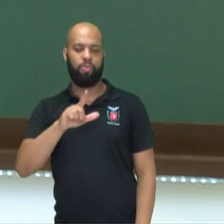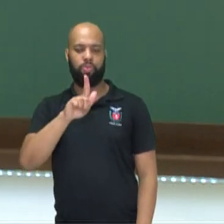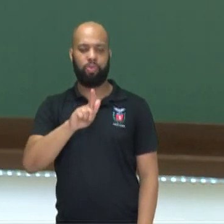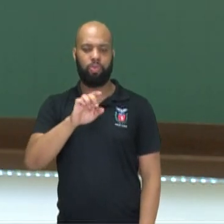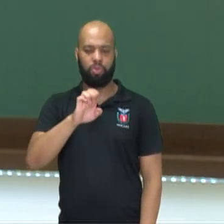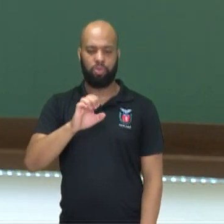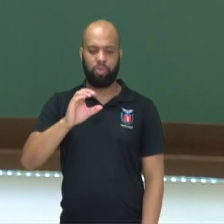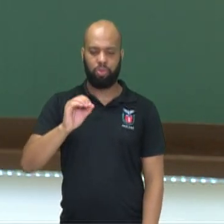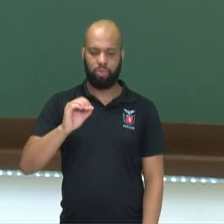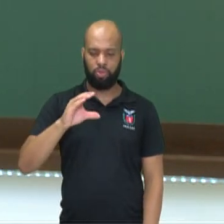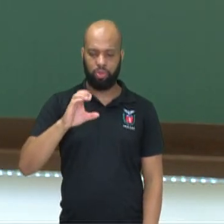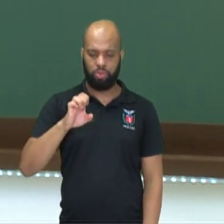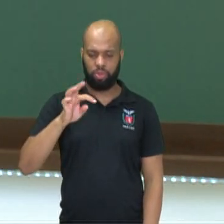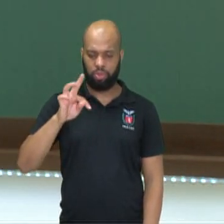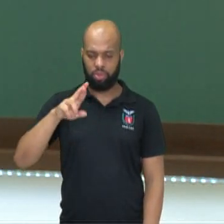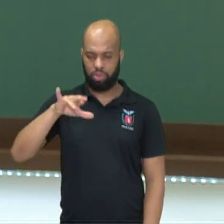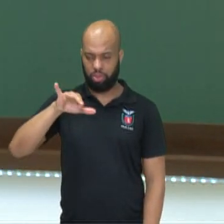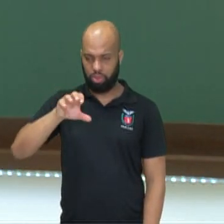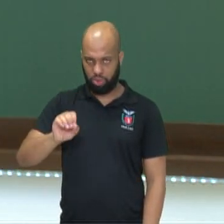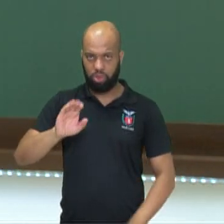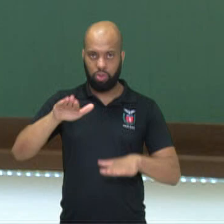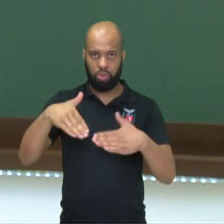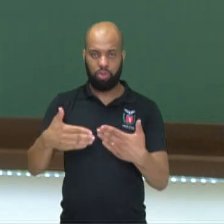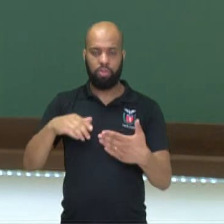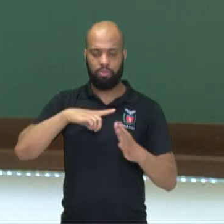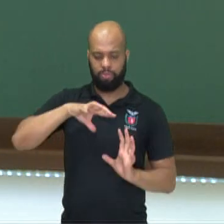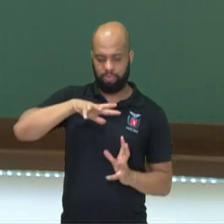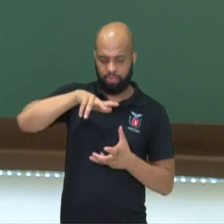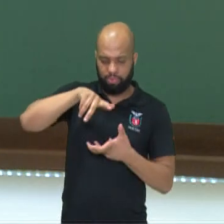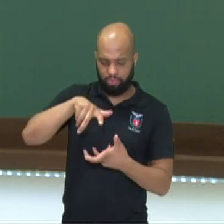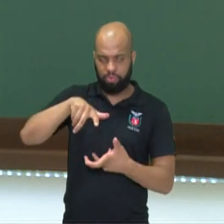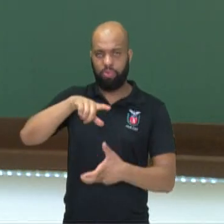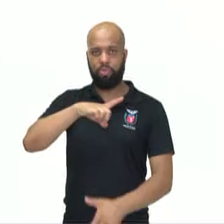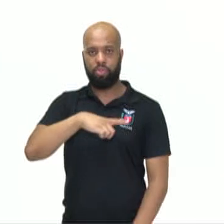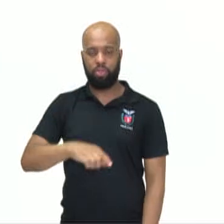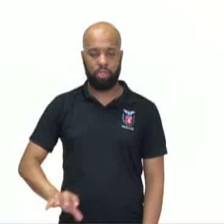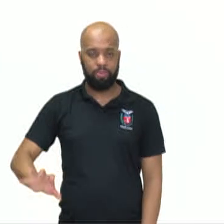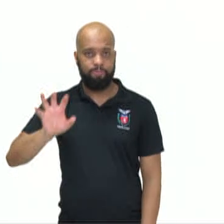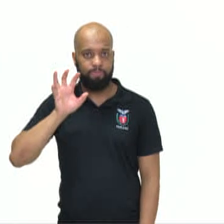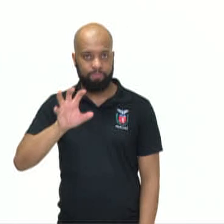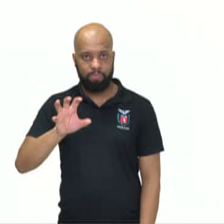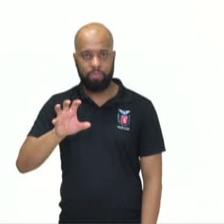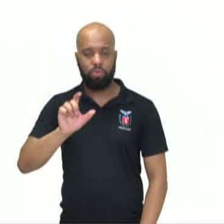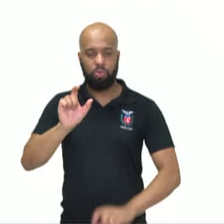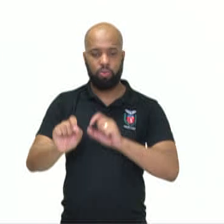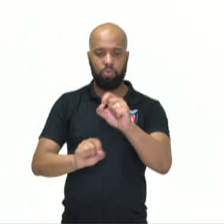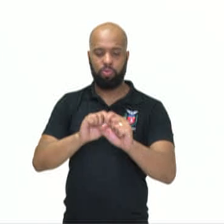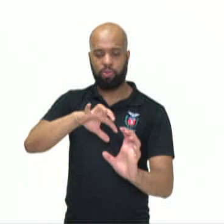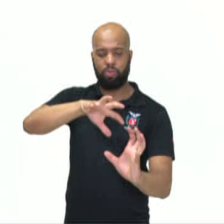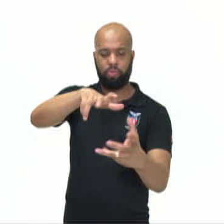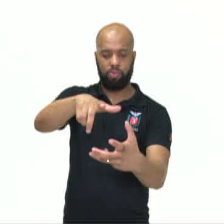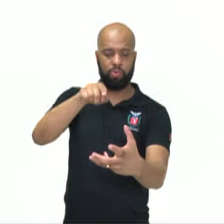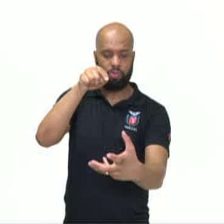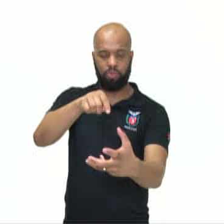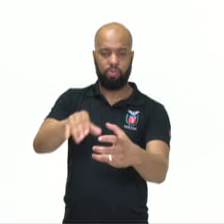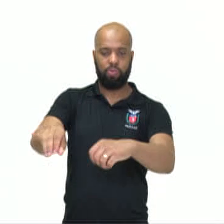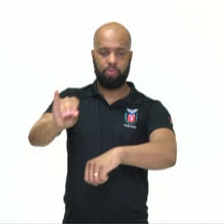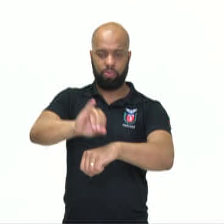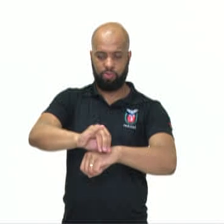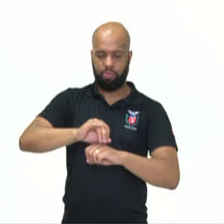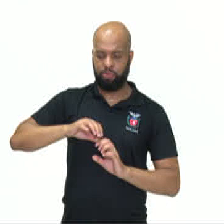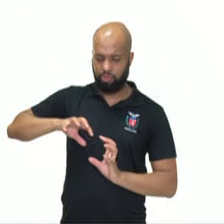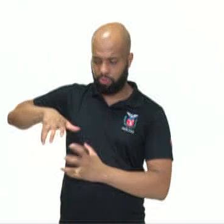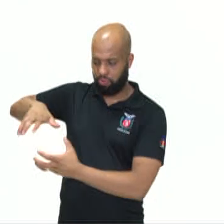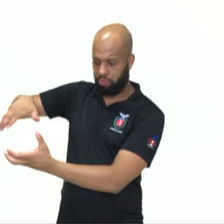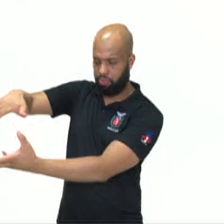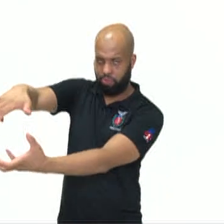de terra, tá? Então, a Terra, no modelo geocêntrico, era considerada o centro do universo e ao seu